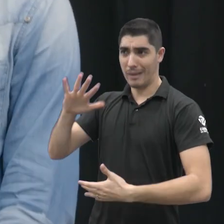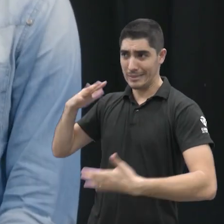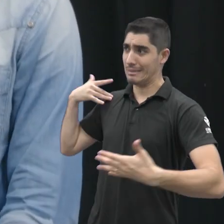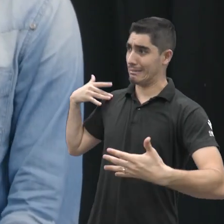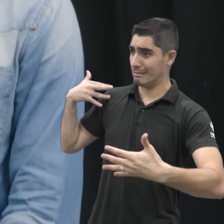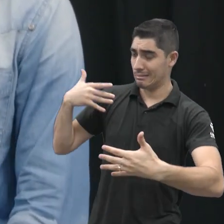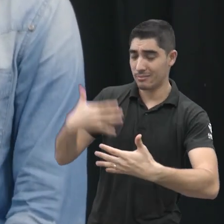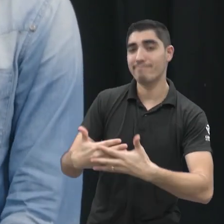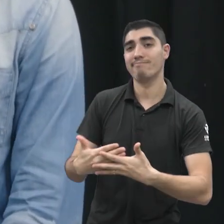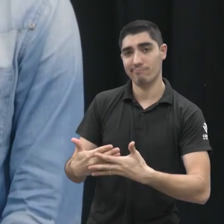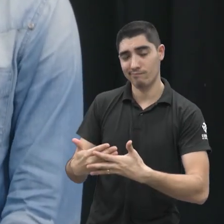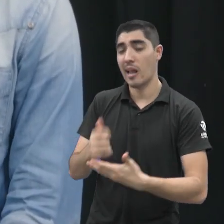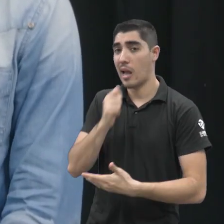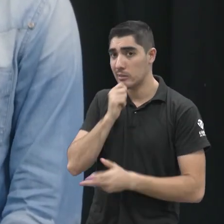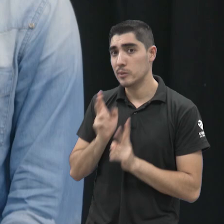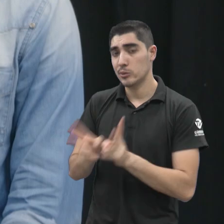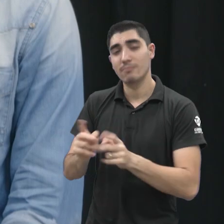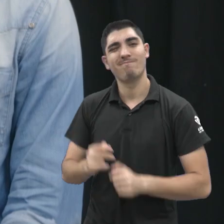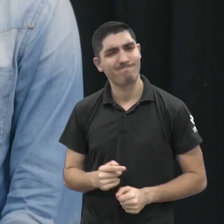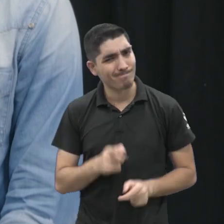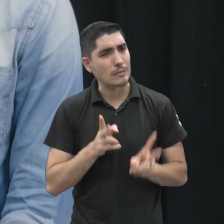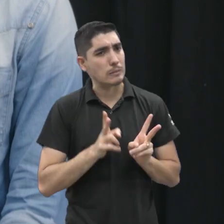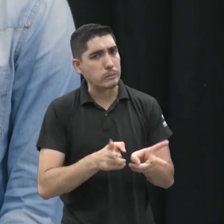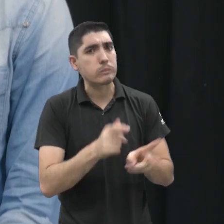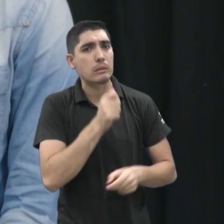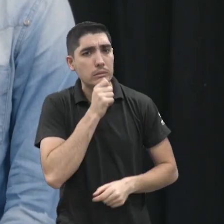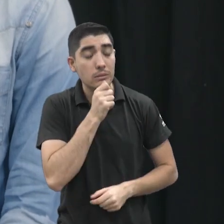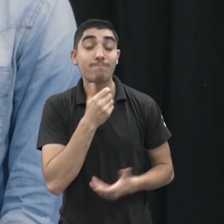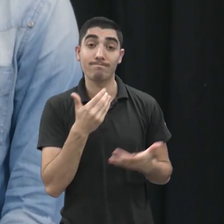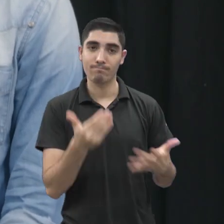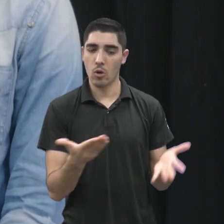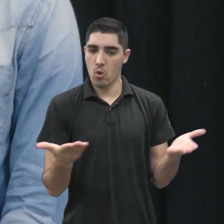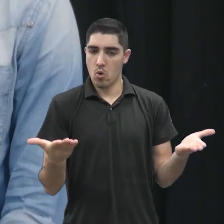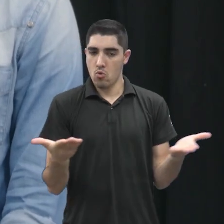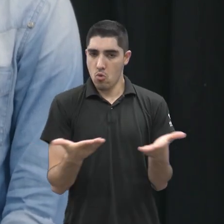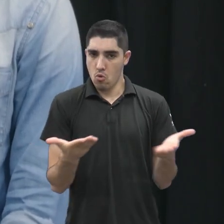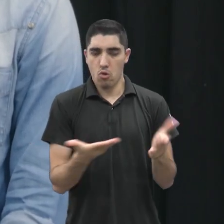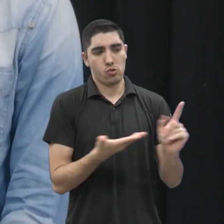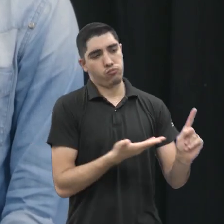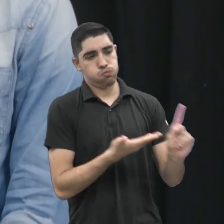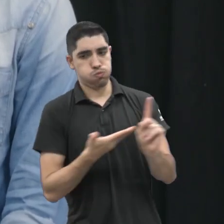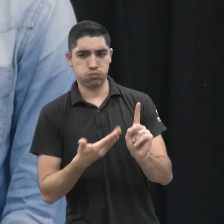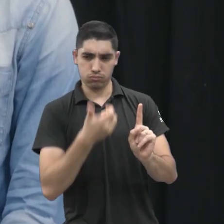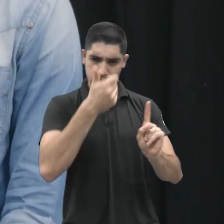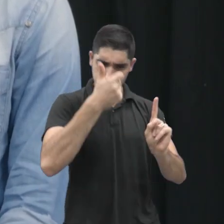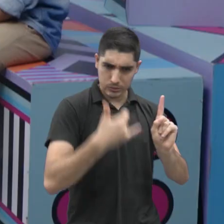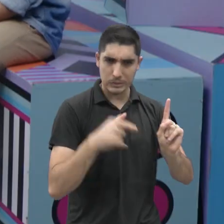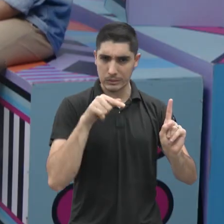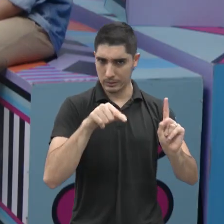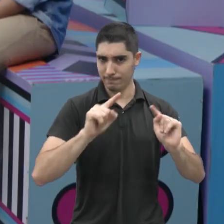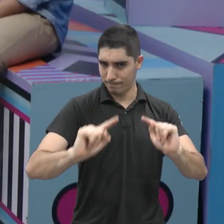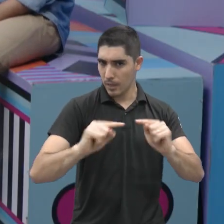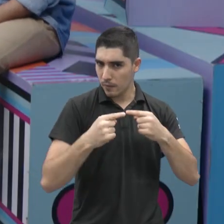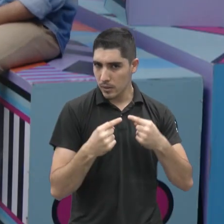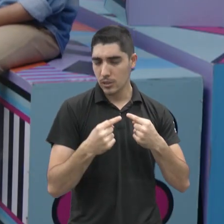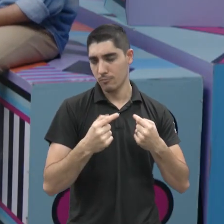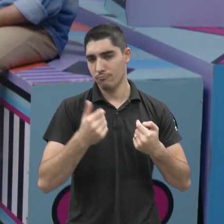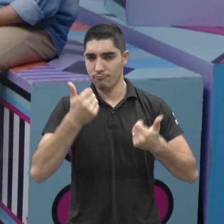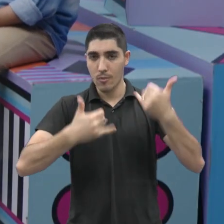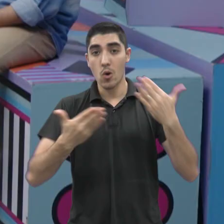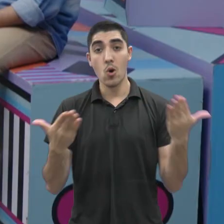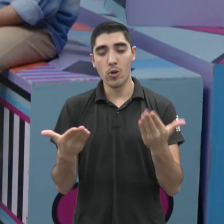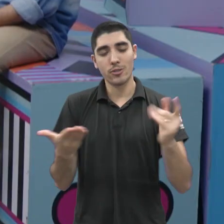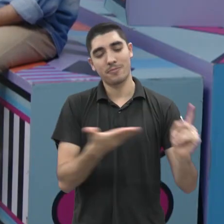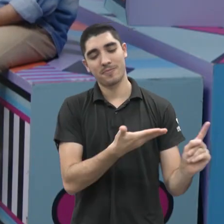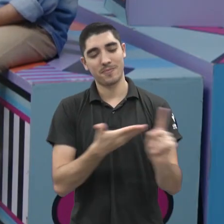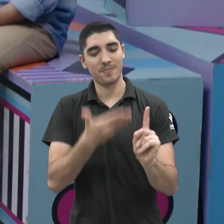país. Frequente, né? Para entender melhor os desafios de uma realidade como essa, a gente recebe aqui no Tá Ligado o